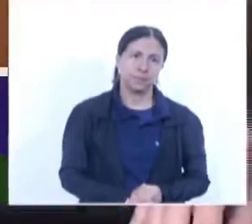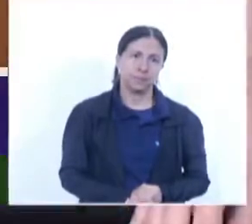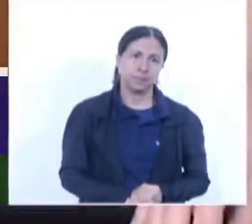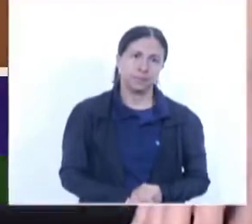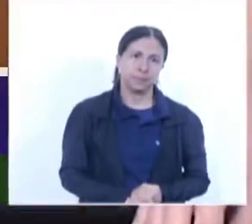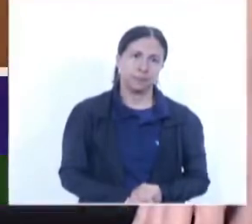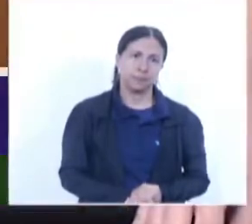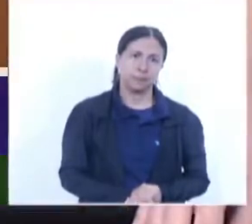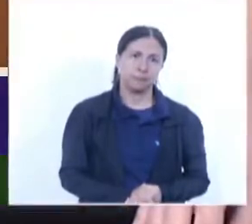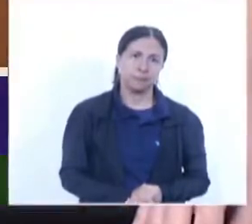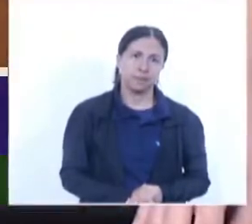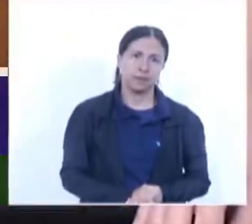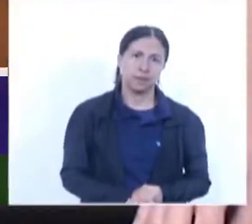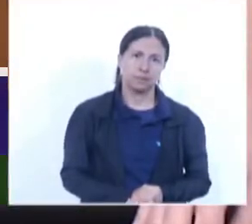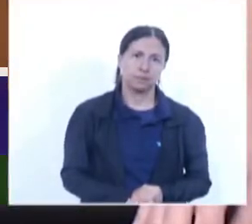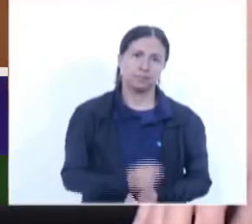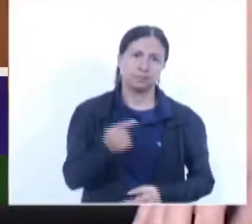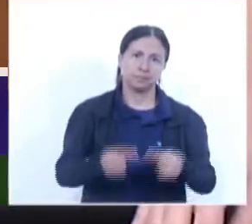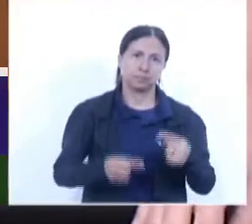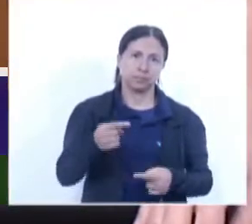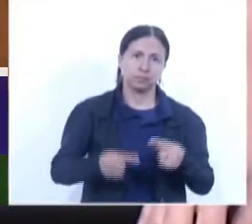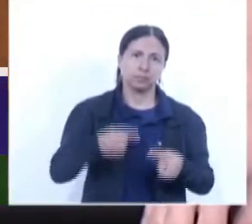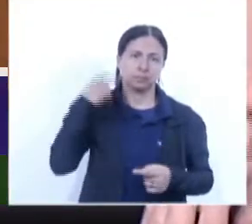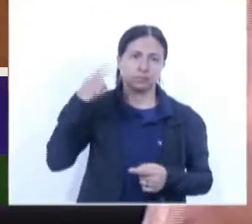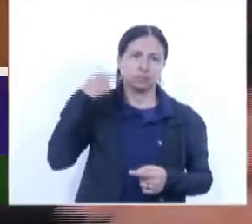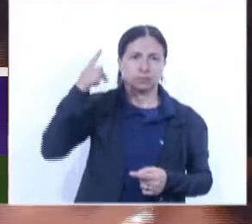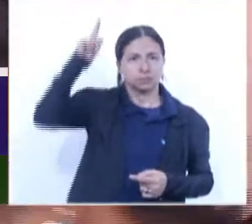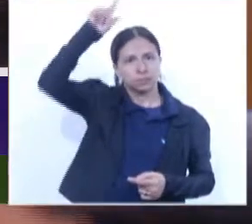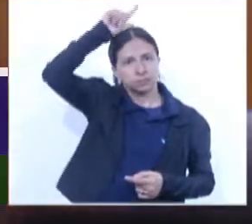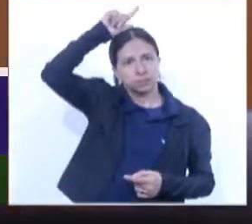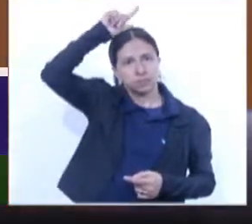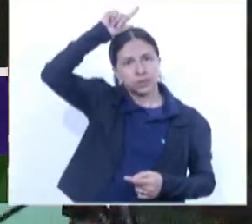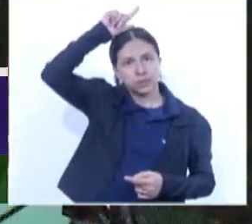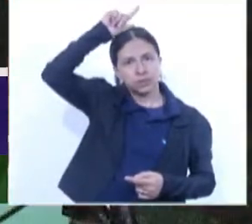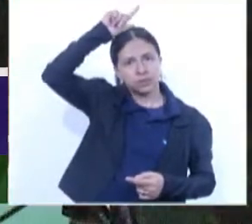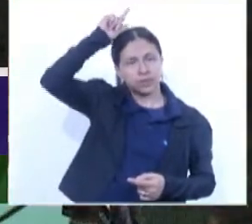discussão de projeto vereadora Giovana Ferreira